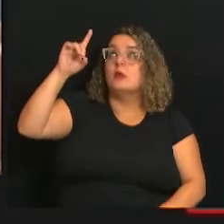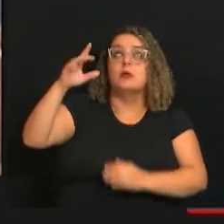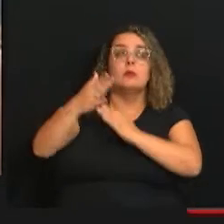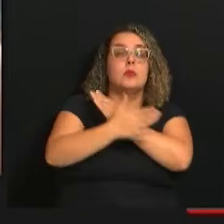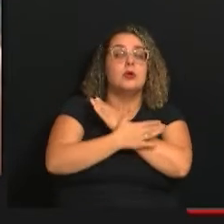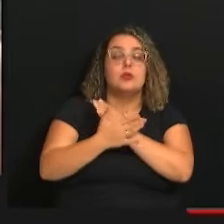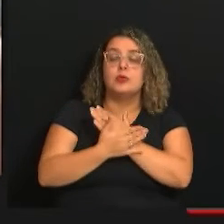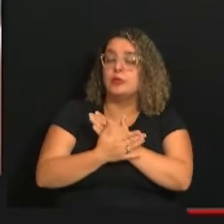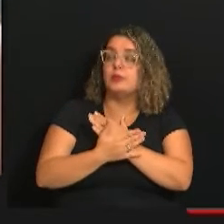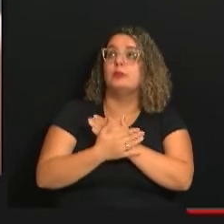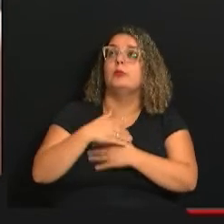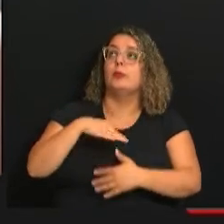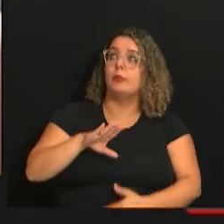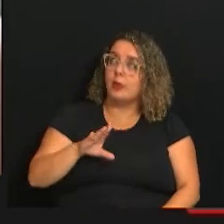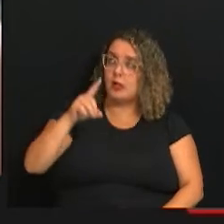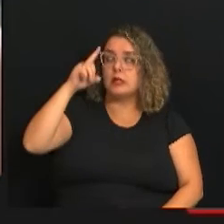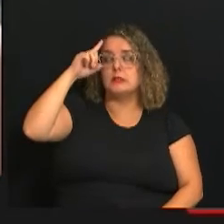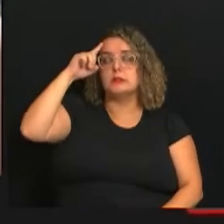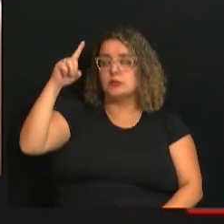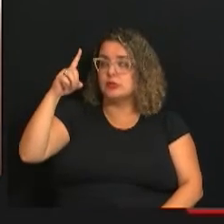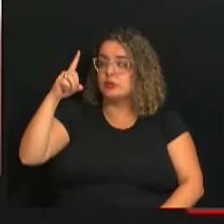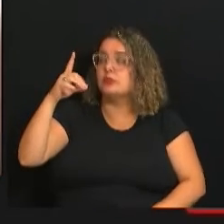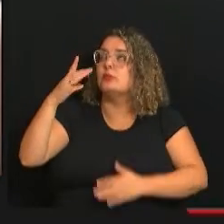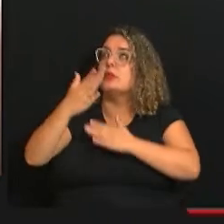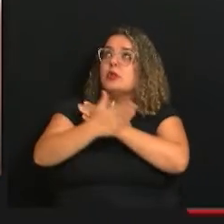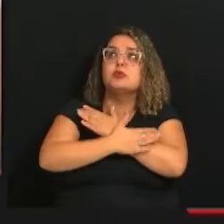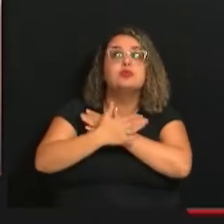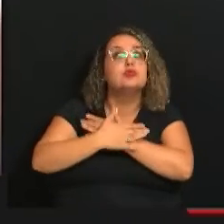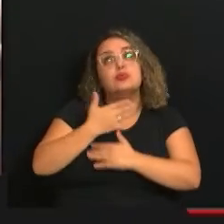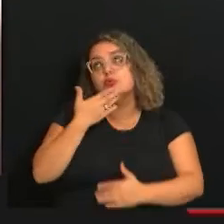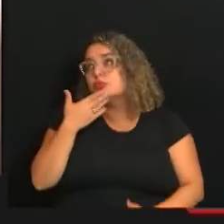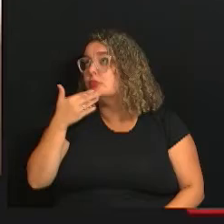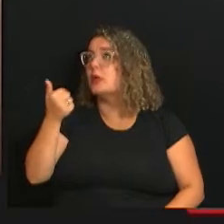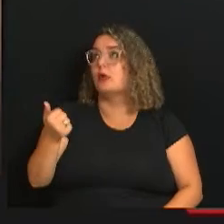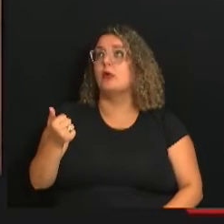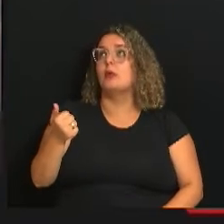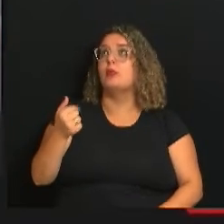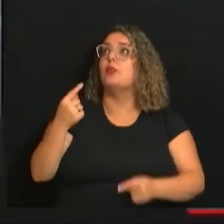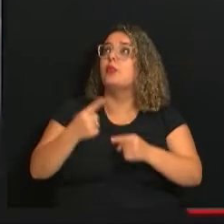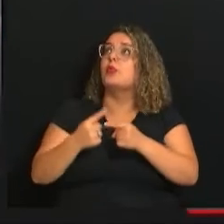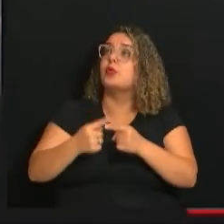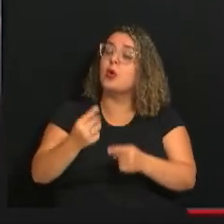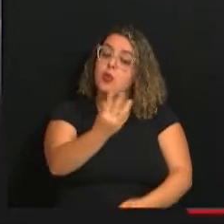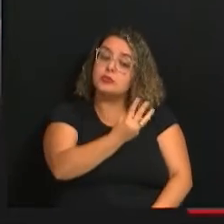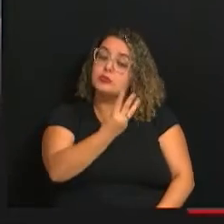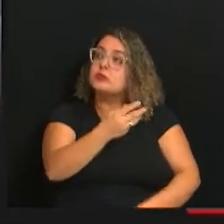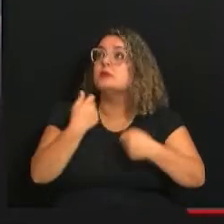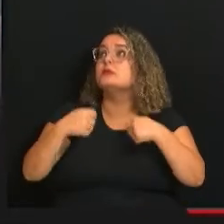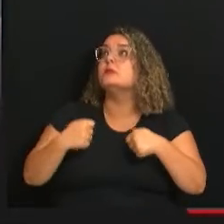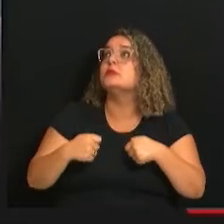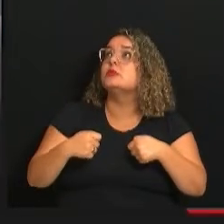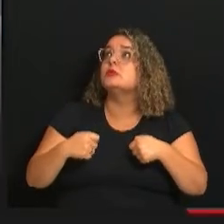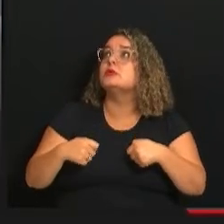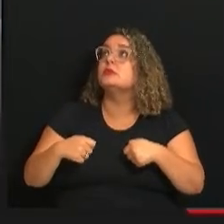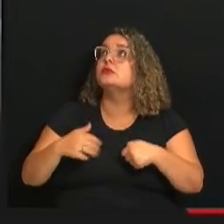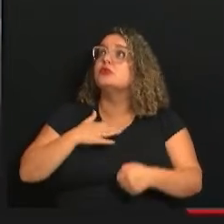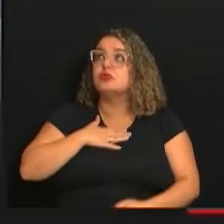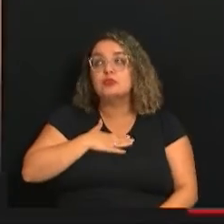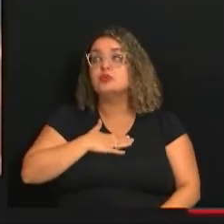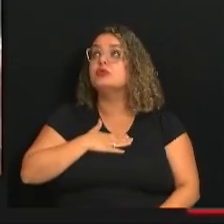diagnóstico, que você falou que você ficou muito tempo em casa, ficou paralisada durante alguns meses, como que